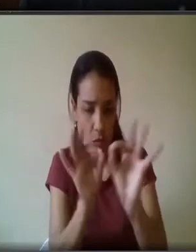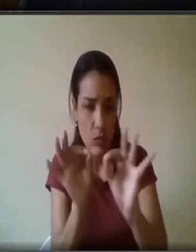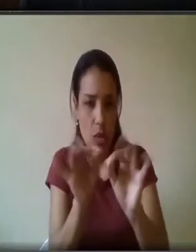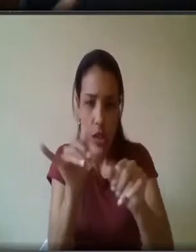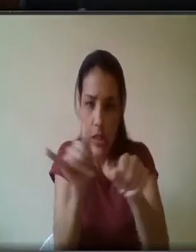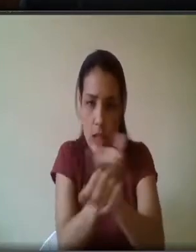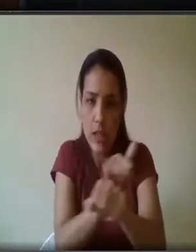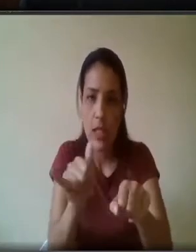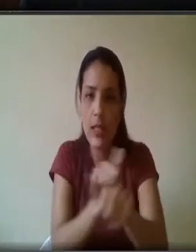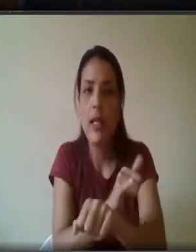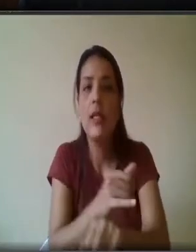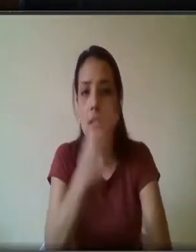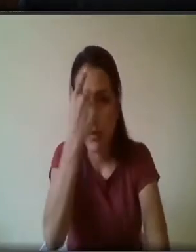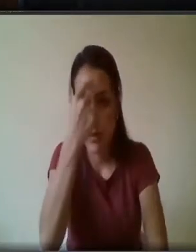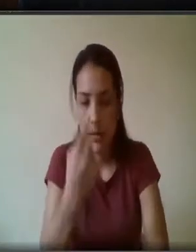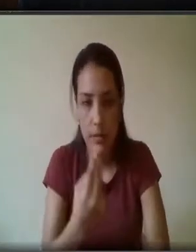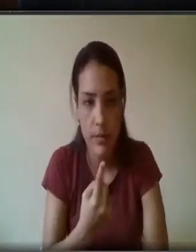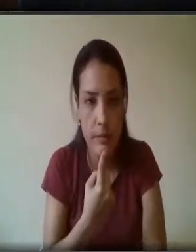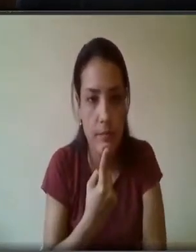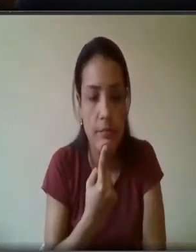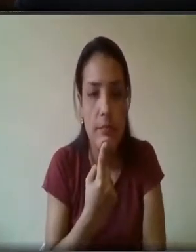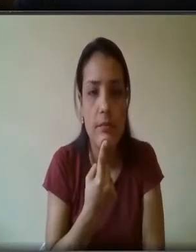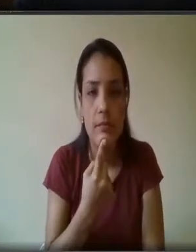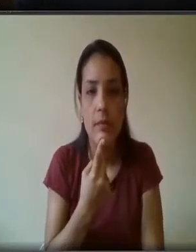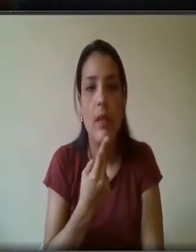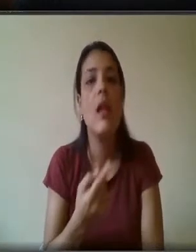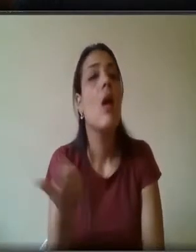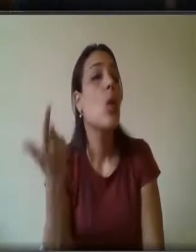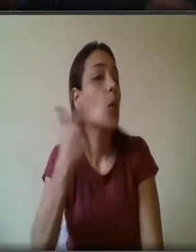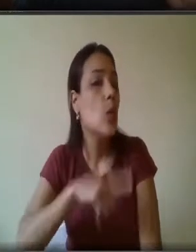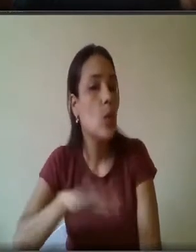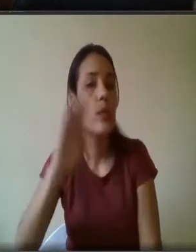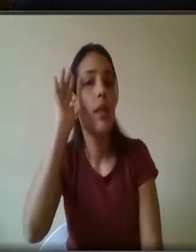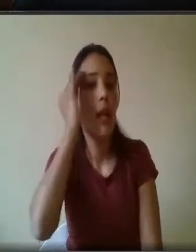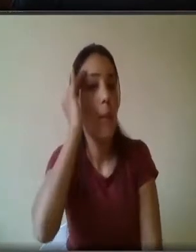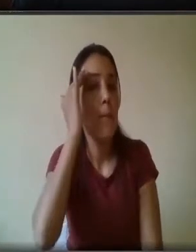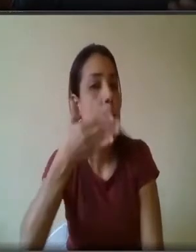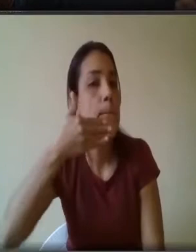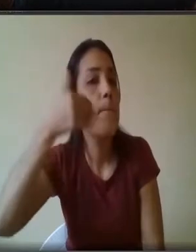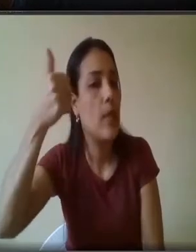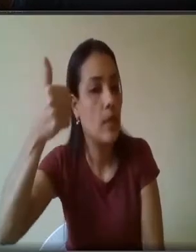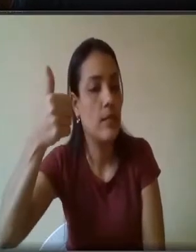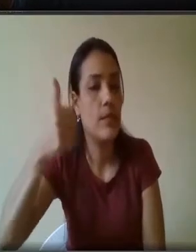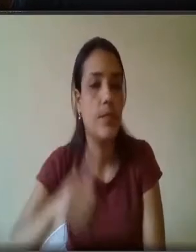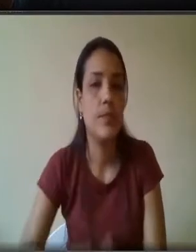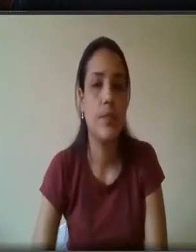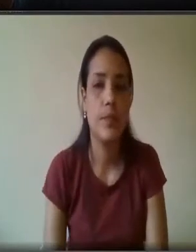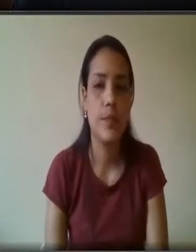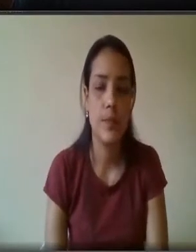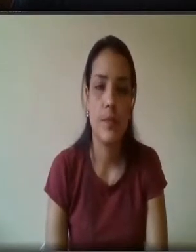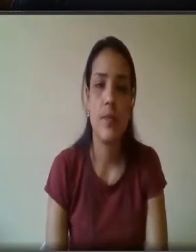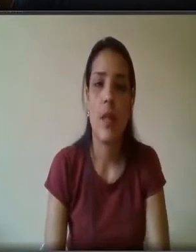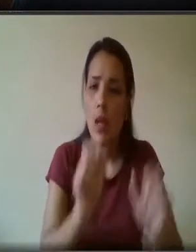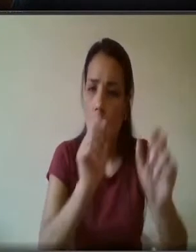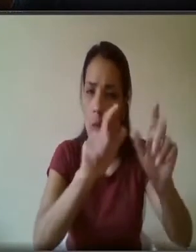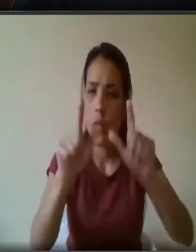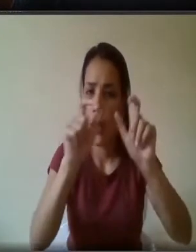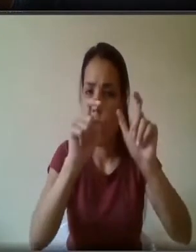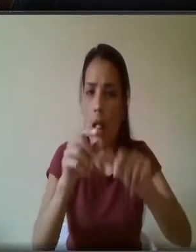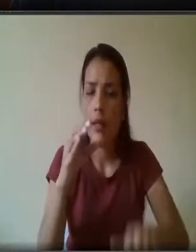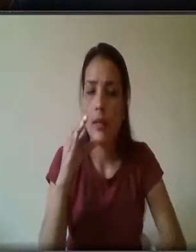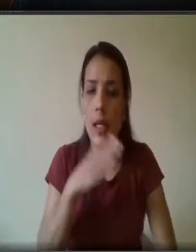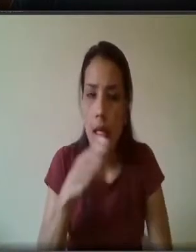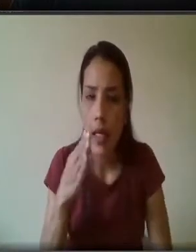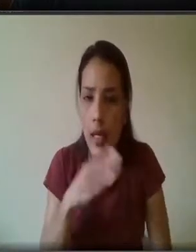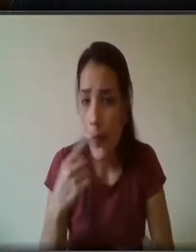de apontamento para que você possa acompanhar melhor isso. Tá? Eu estou passando um pouco mais rápido, pessoal, porque